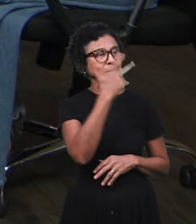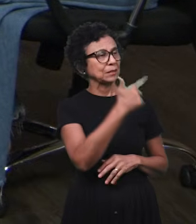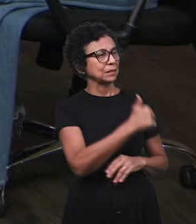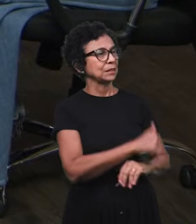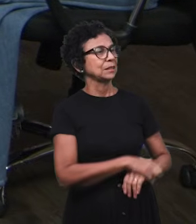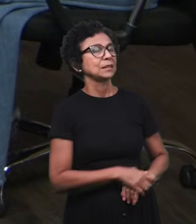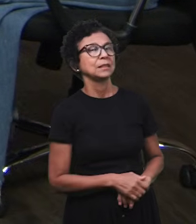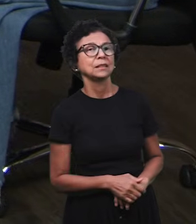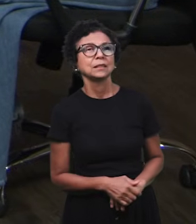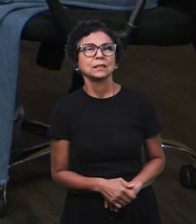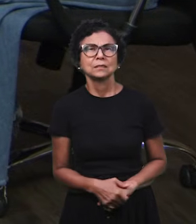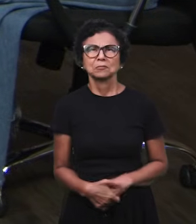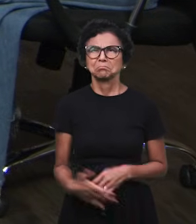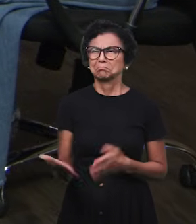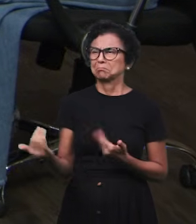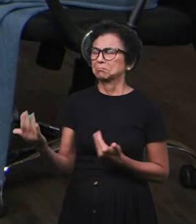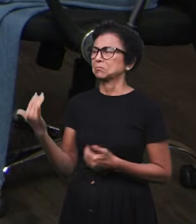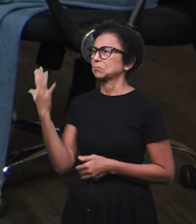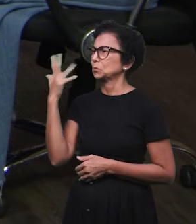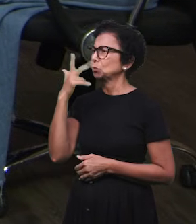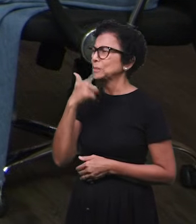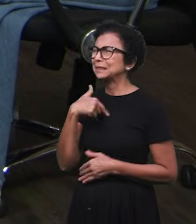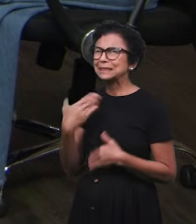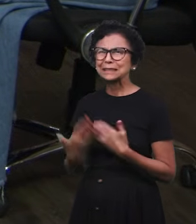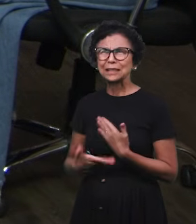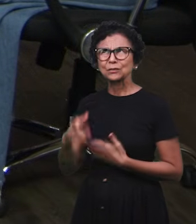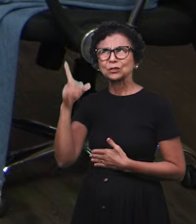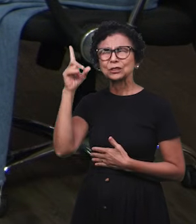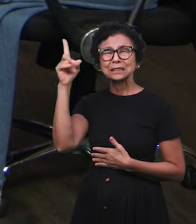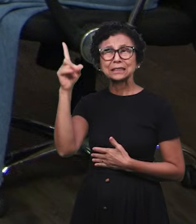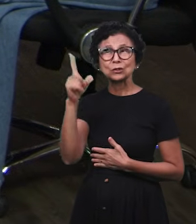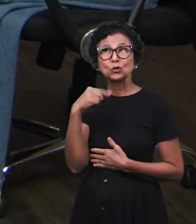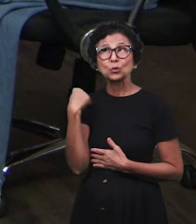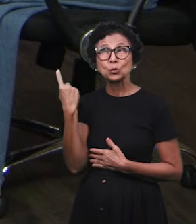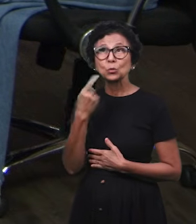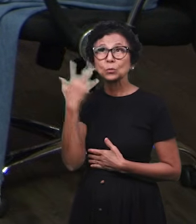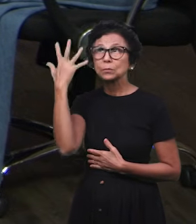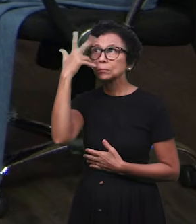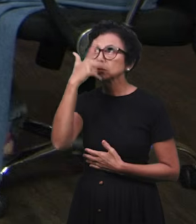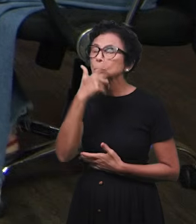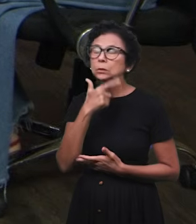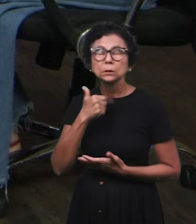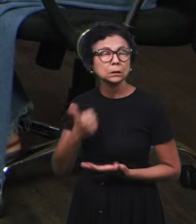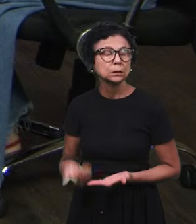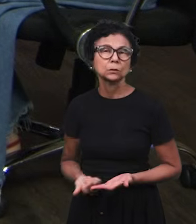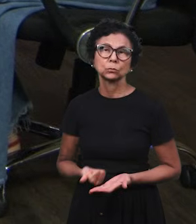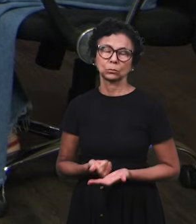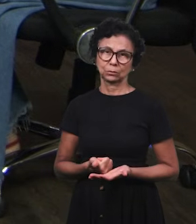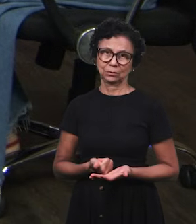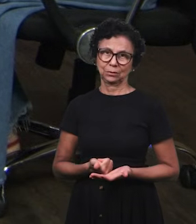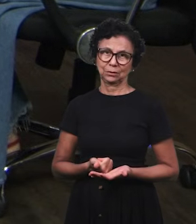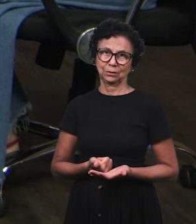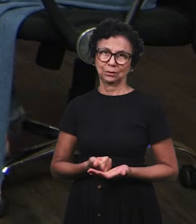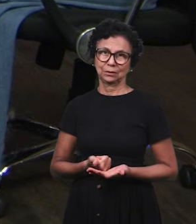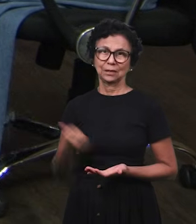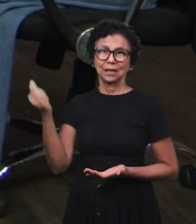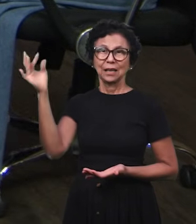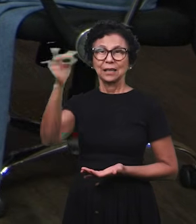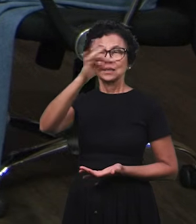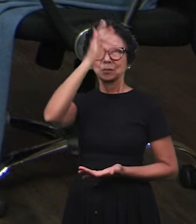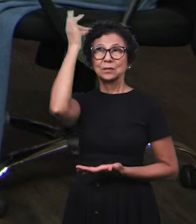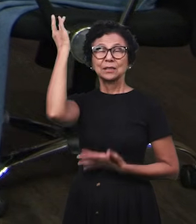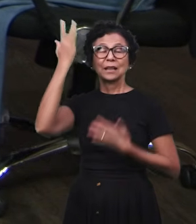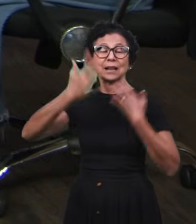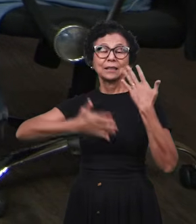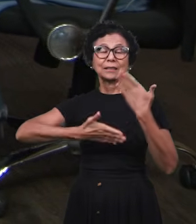aqui só aparece jovem bonito. Aliás, servo de Deus é tudo bonito. Eu nunca vi um negócio desse. É impressionante como a alegria do Espírito Santo